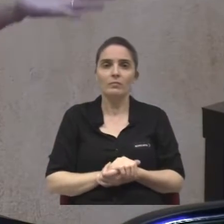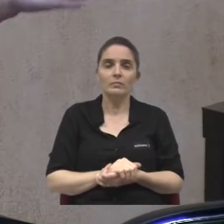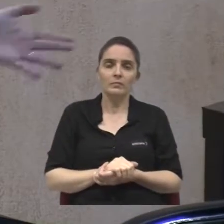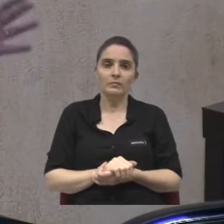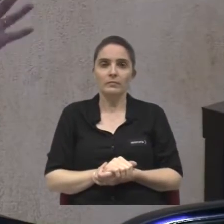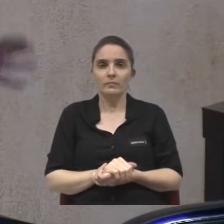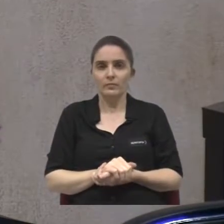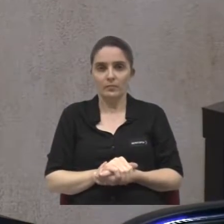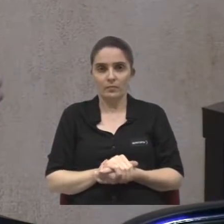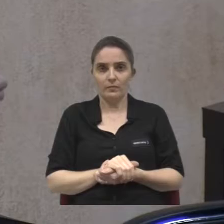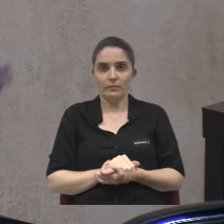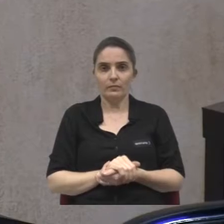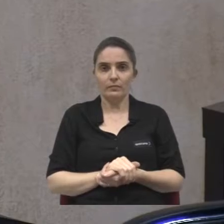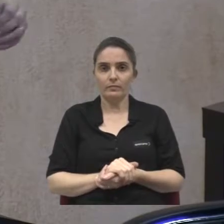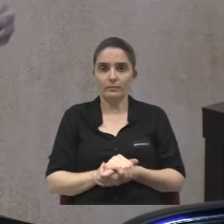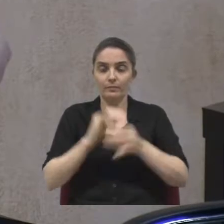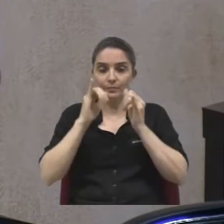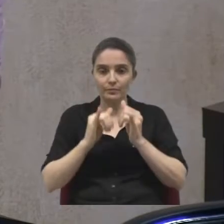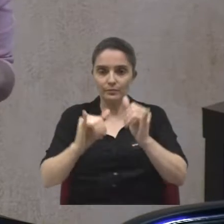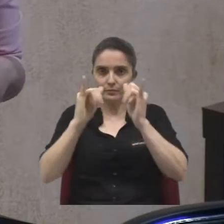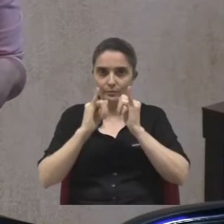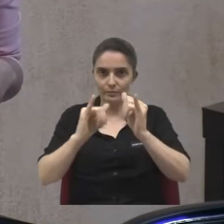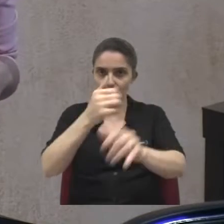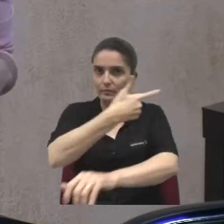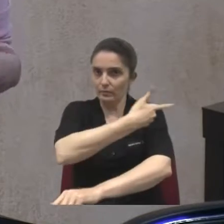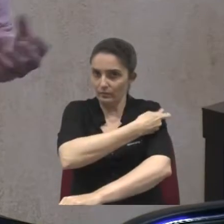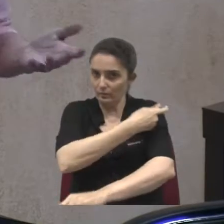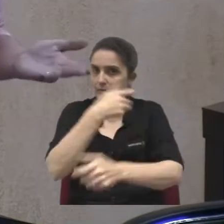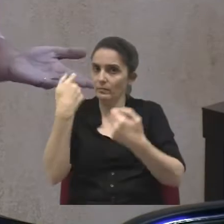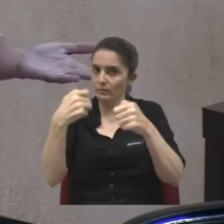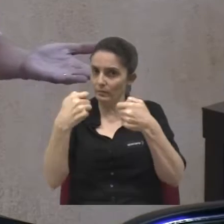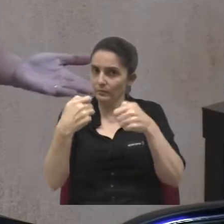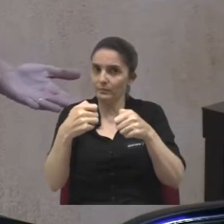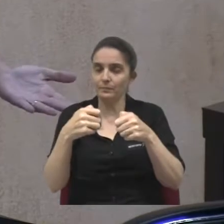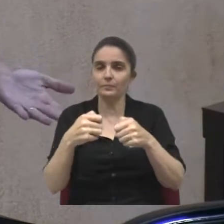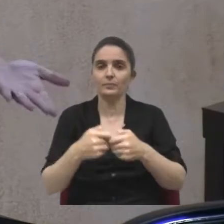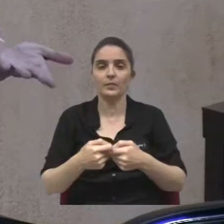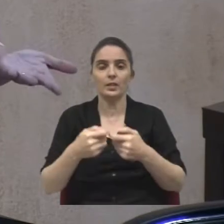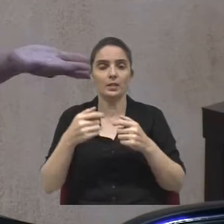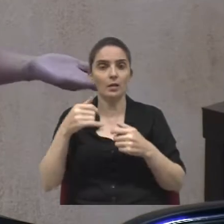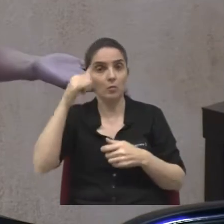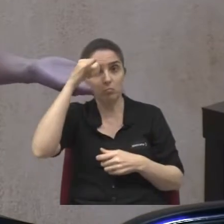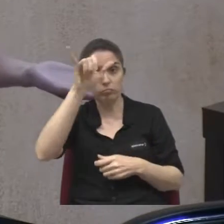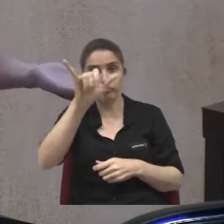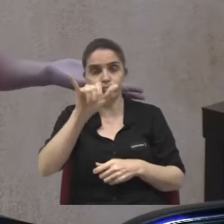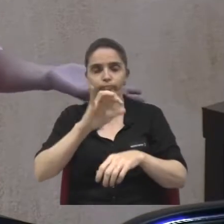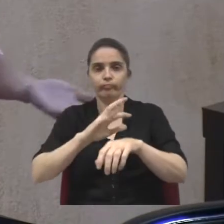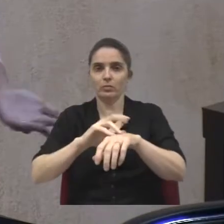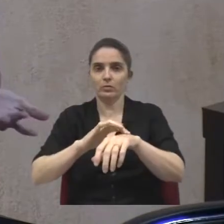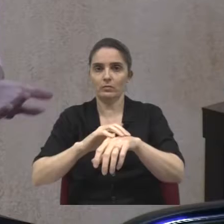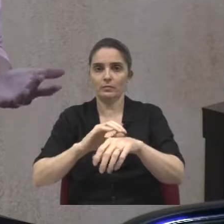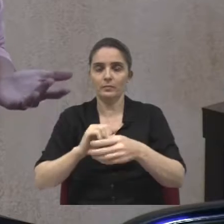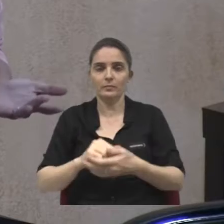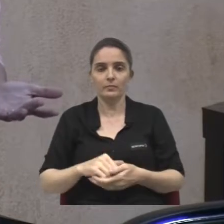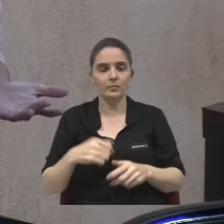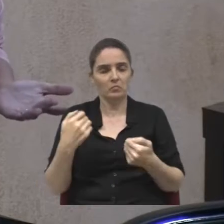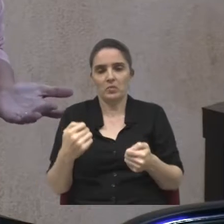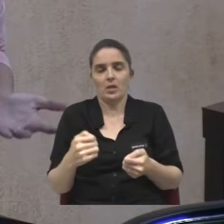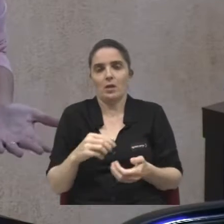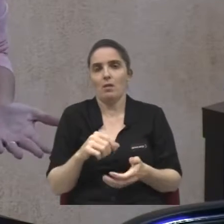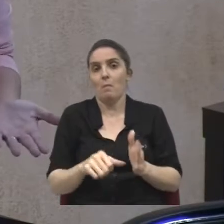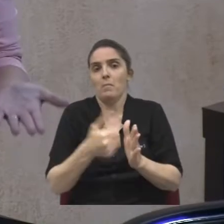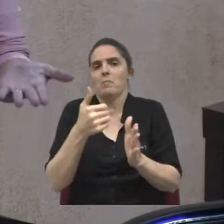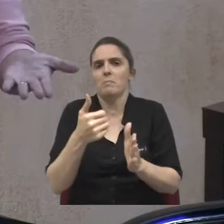antirrábica ela precisa ser feita a título de prevenção, e nós não podemos simplesmente esperar registrar o primeiro caso para depois ir atrás de